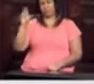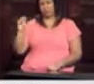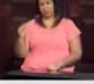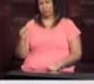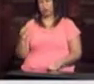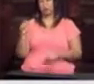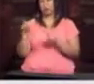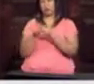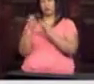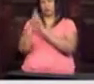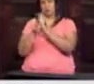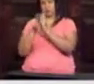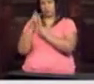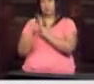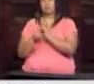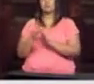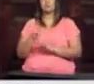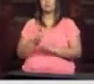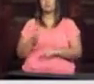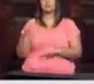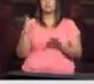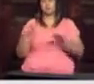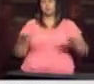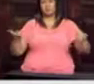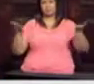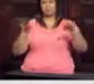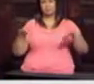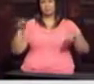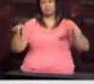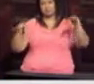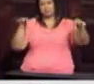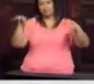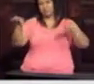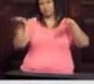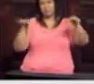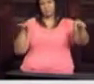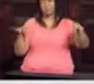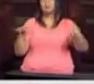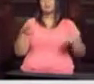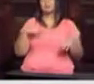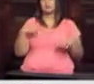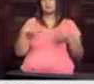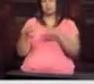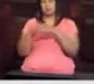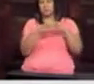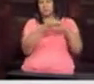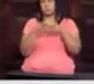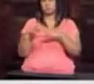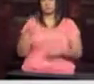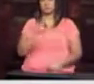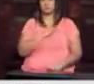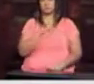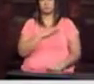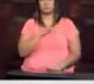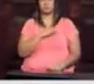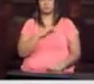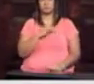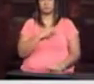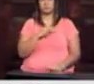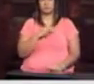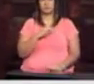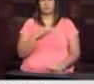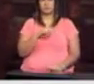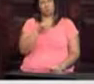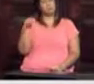das Vargas. Tanto o Coronel Figueiredo, como o Coronel Scalione, e mais a sua tropa, têm